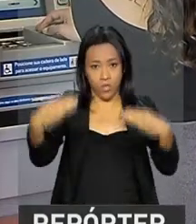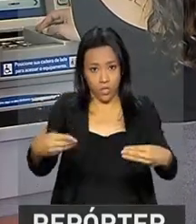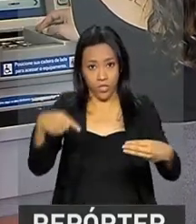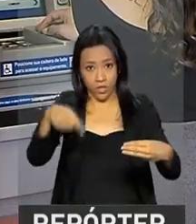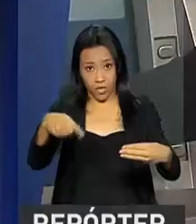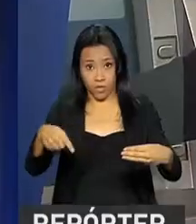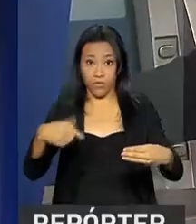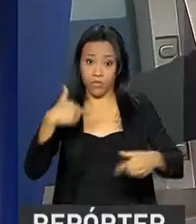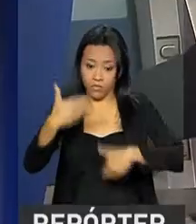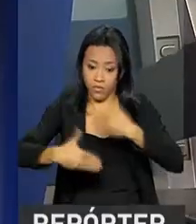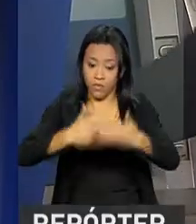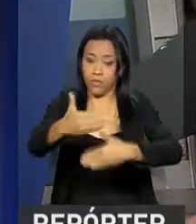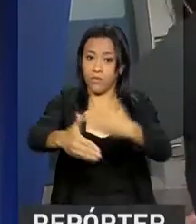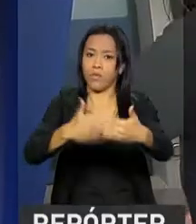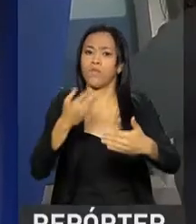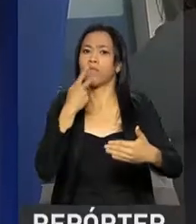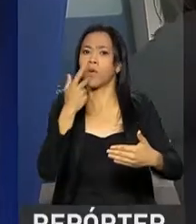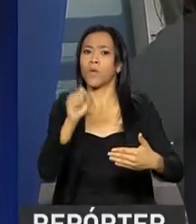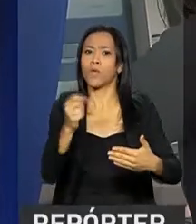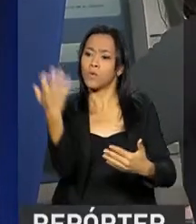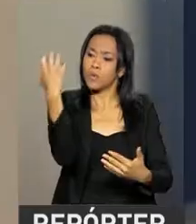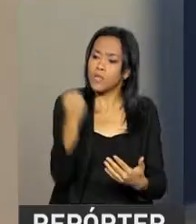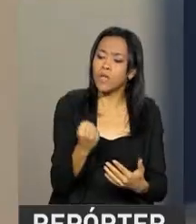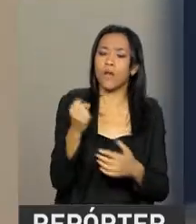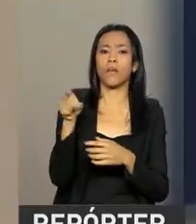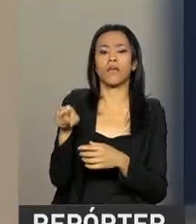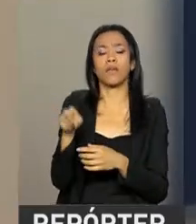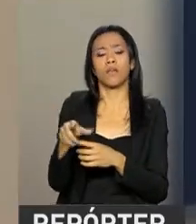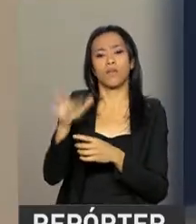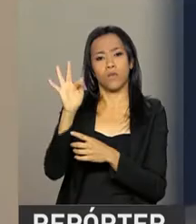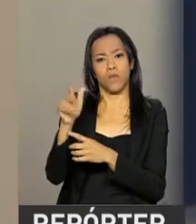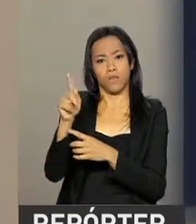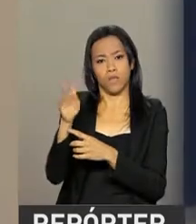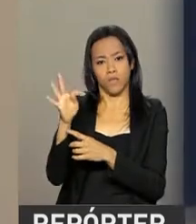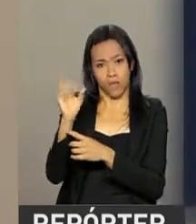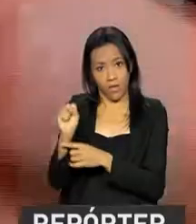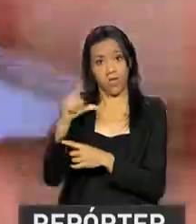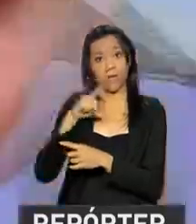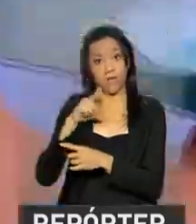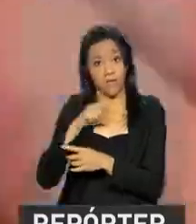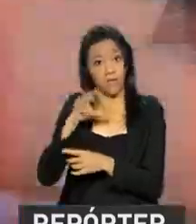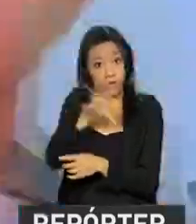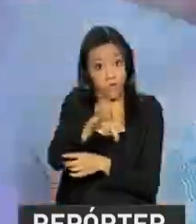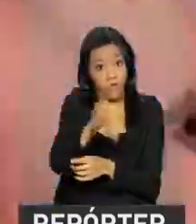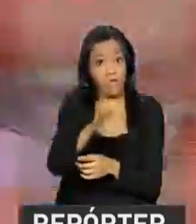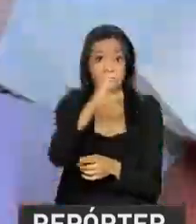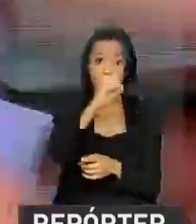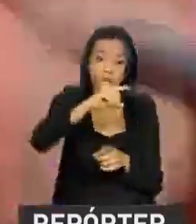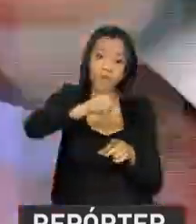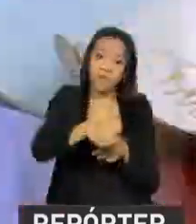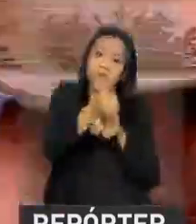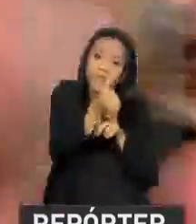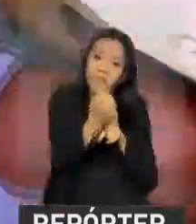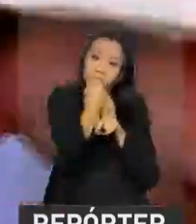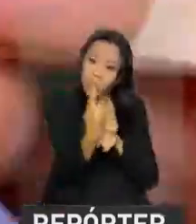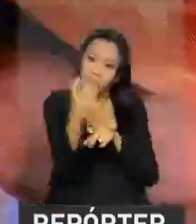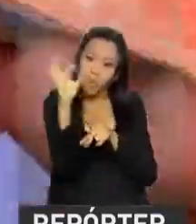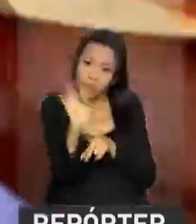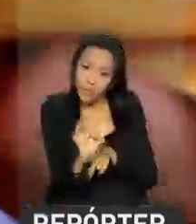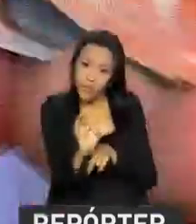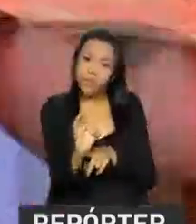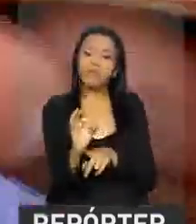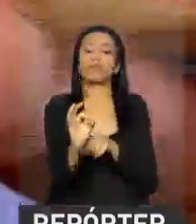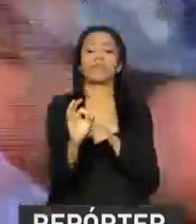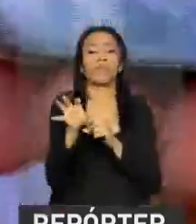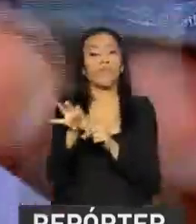e gestão o saque das contas inativas terá um impacto positivo de 0,61 pontos percentuais no